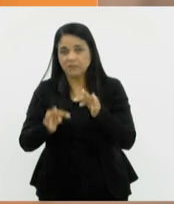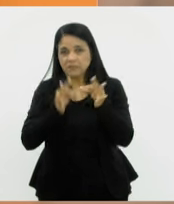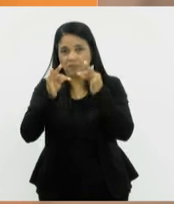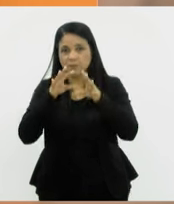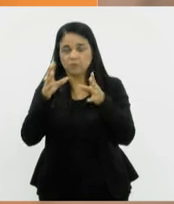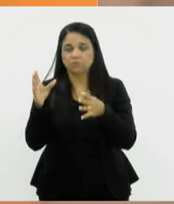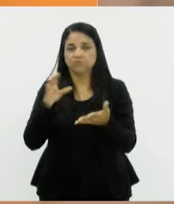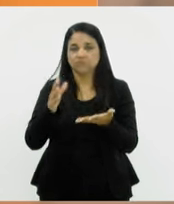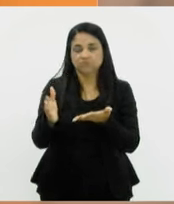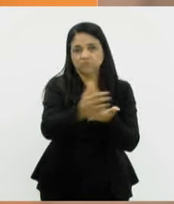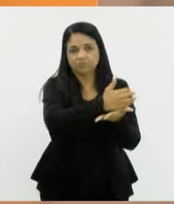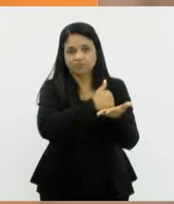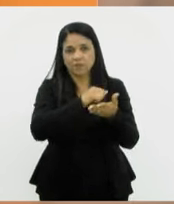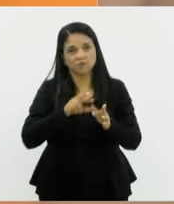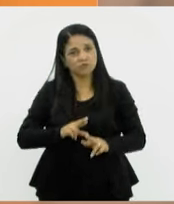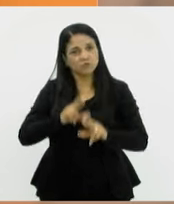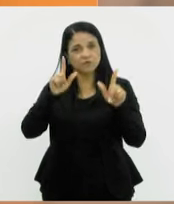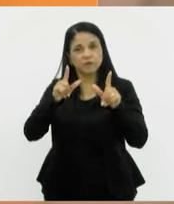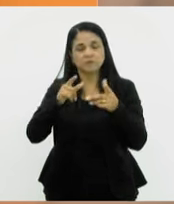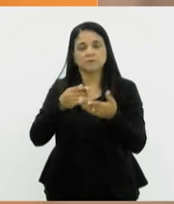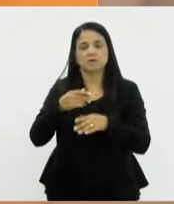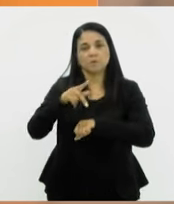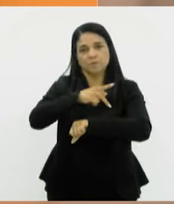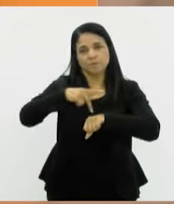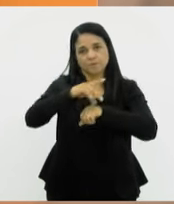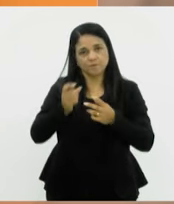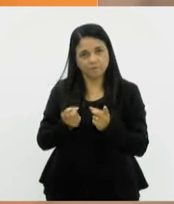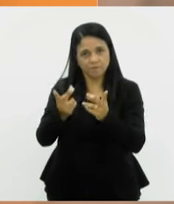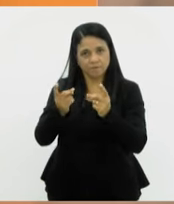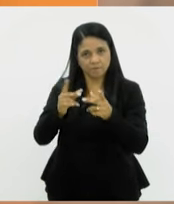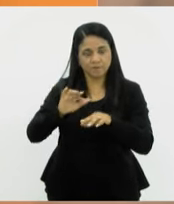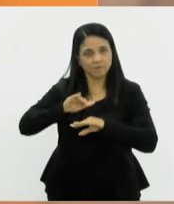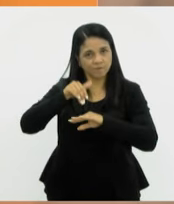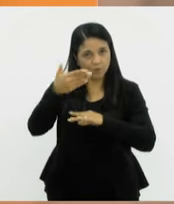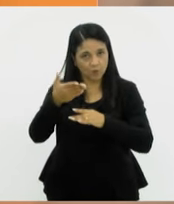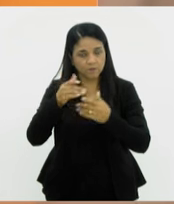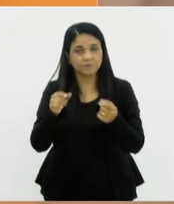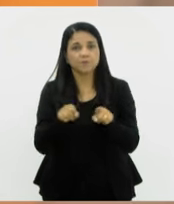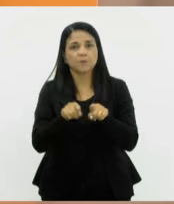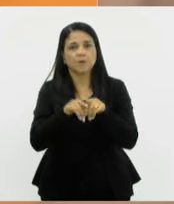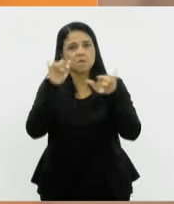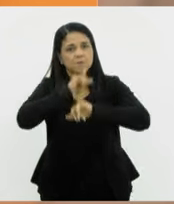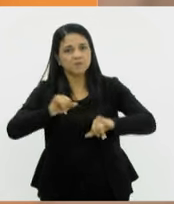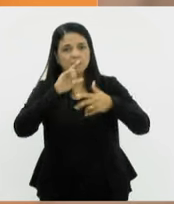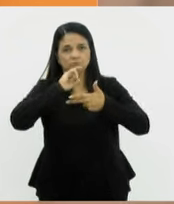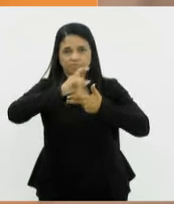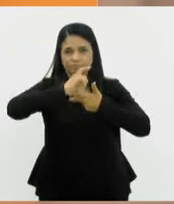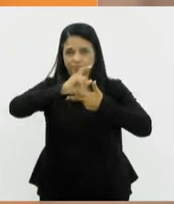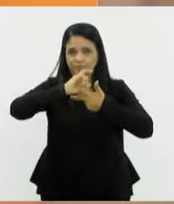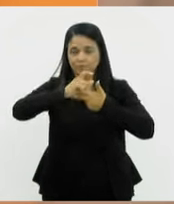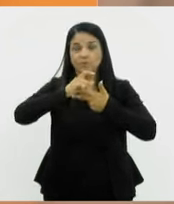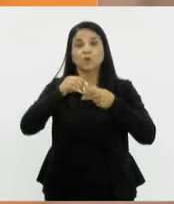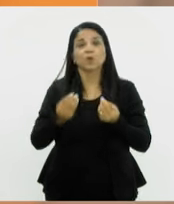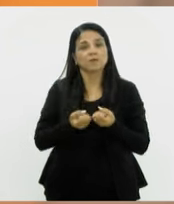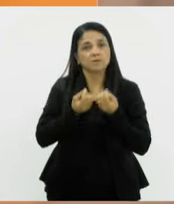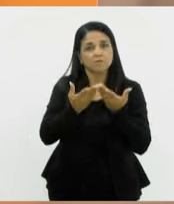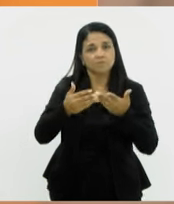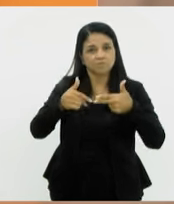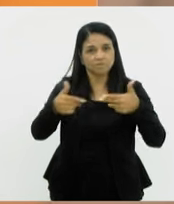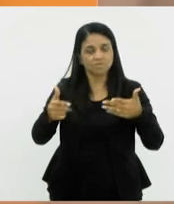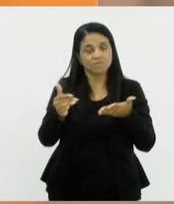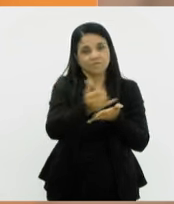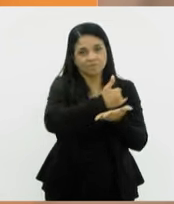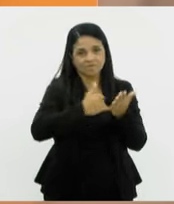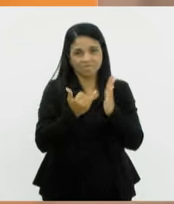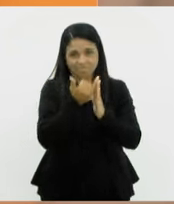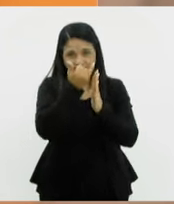tributário diferenciado para importações. Outra mensagem do Poder Executivo concede benefícios fiscais